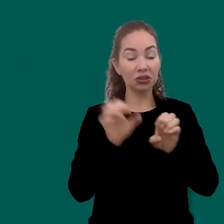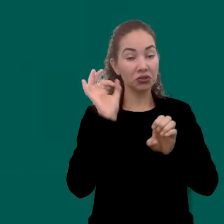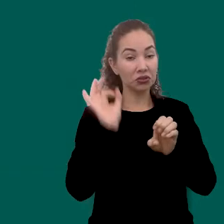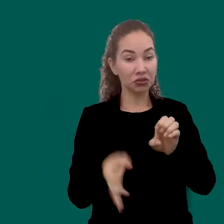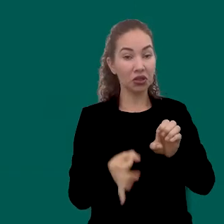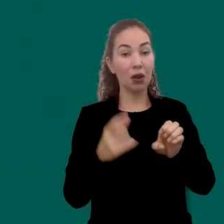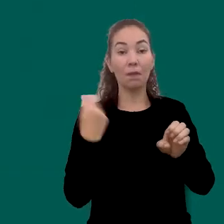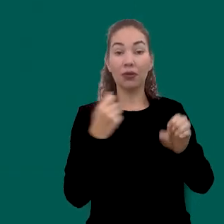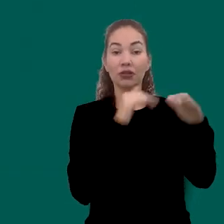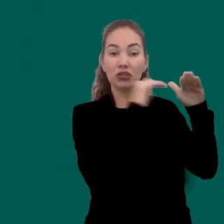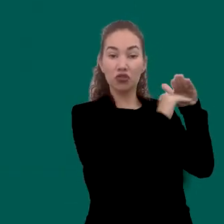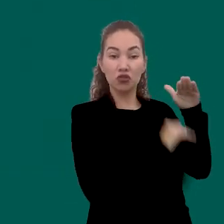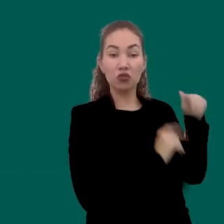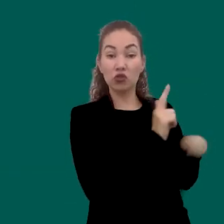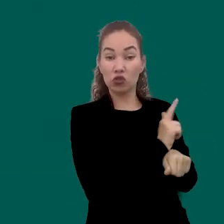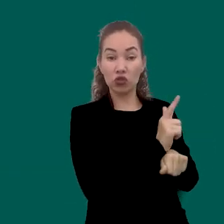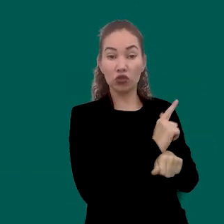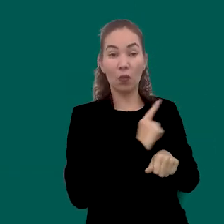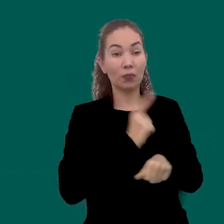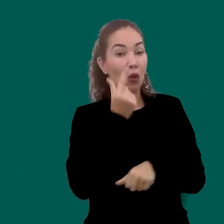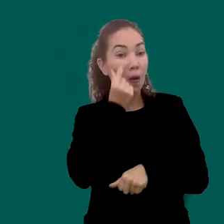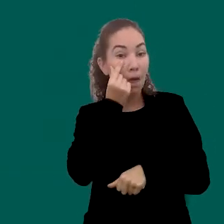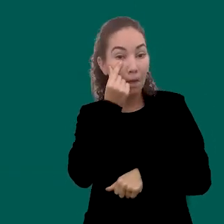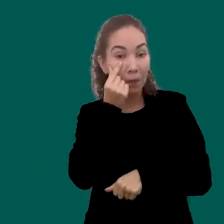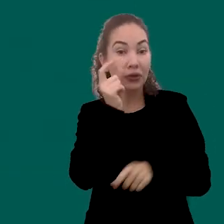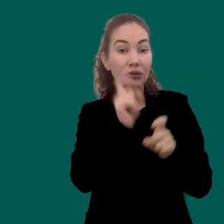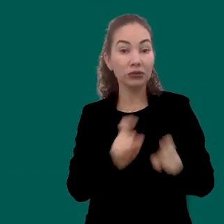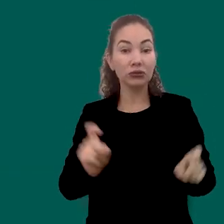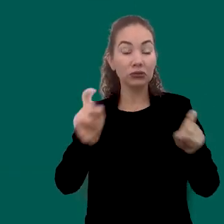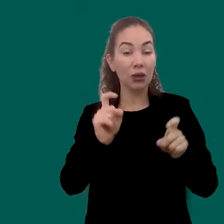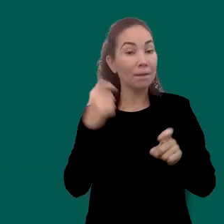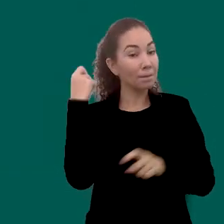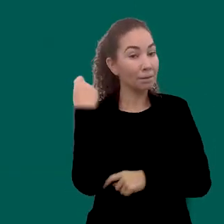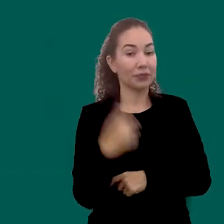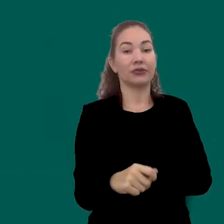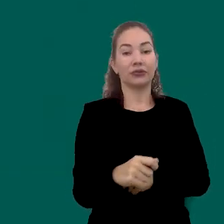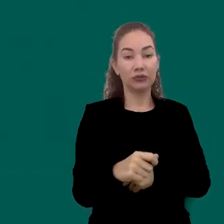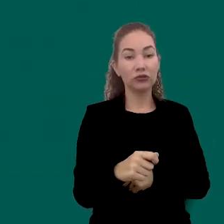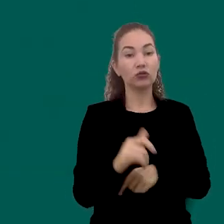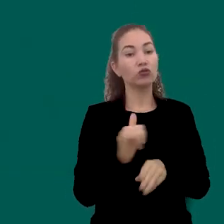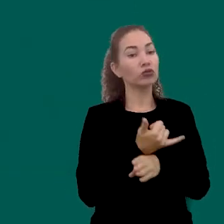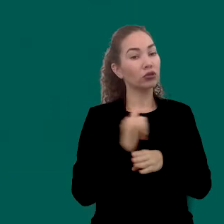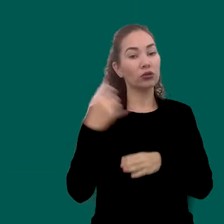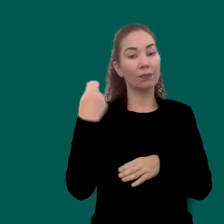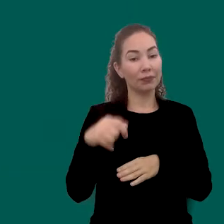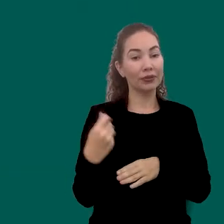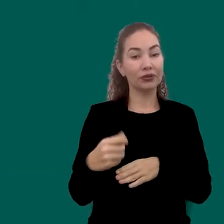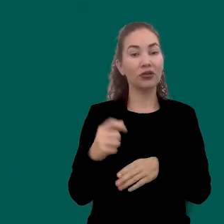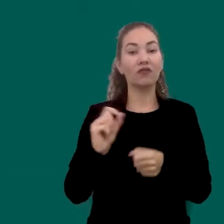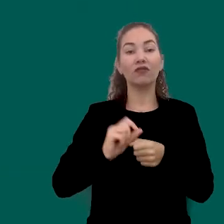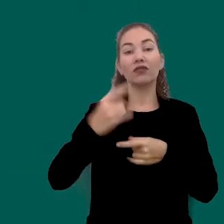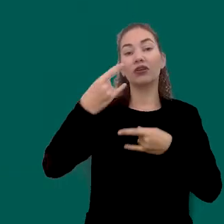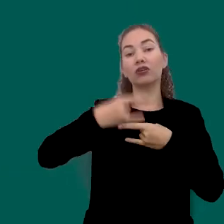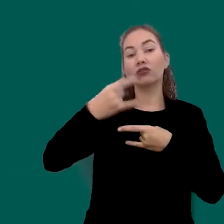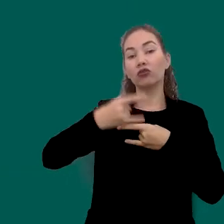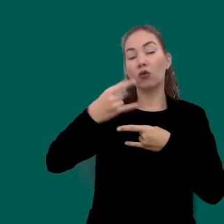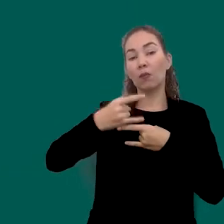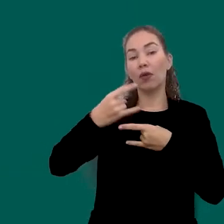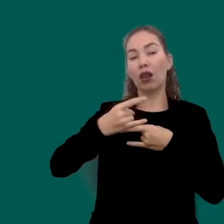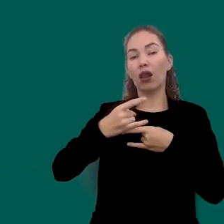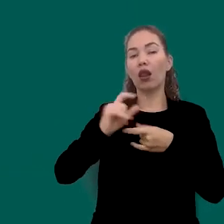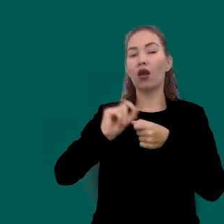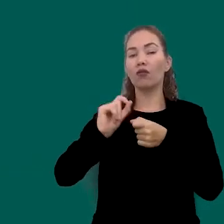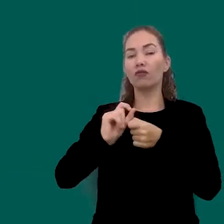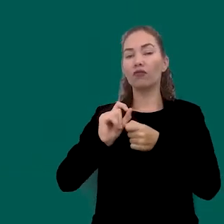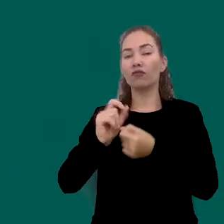gestão de estoque, eu tenho que ter presença no digital, como o Cássio vem fazendo, eu tenho que entender essa estratégia, eu tenho que fazer uma live lá, botar o QR Code para o cara na